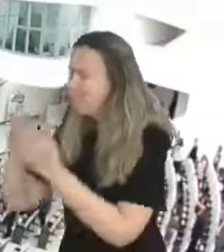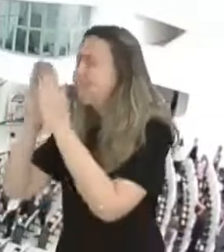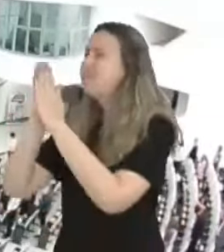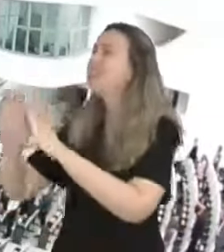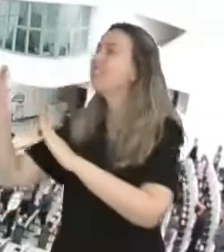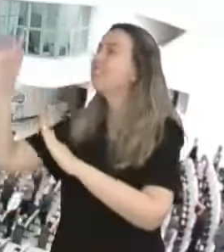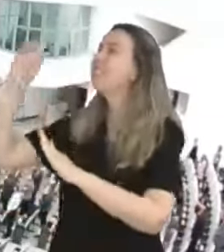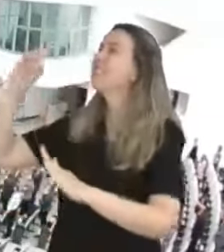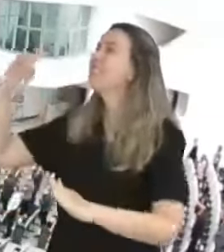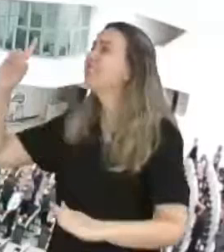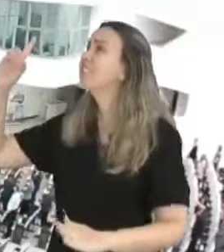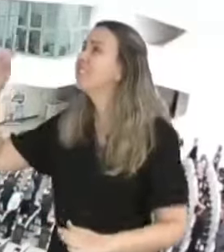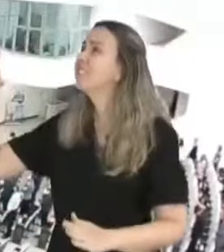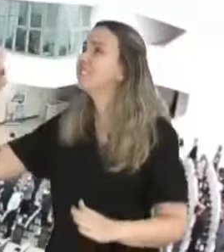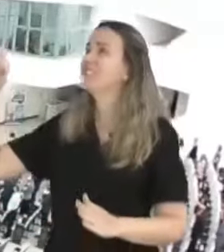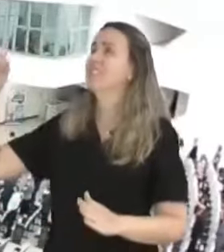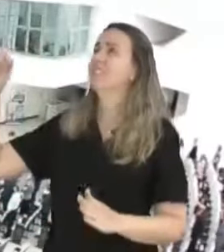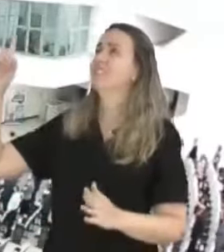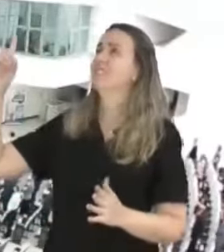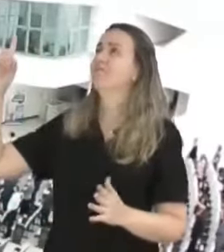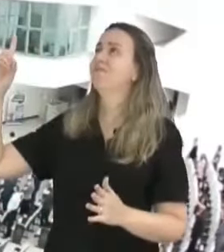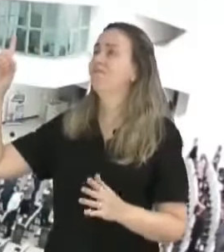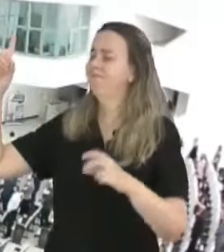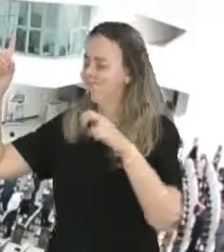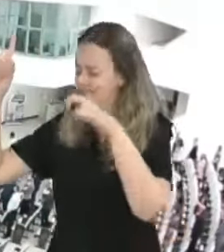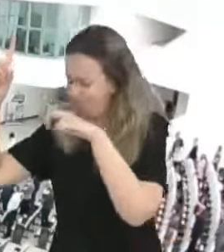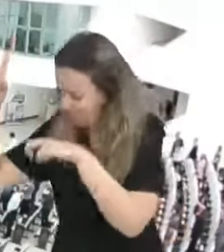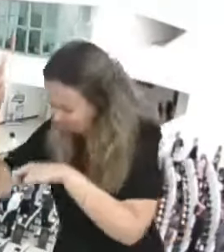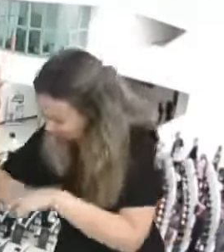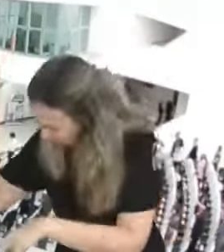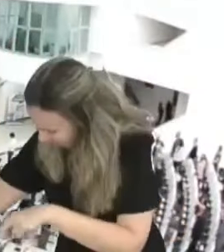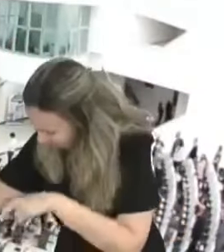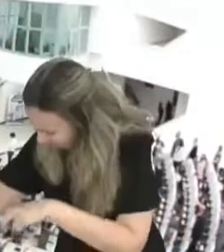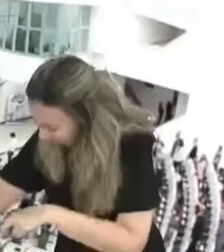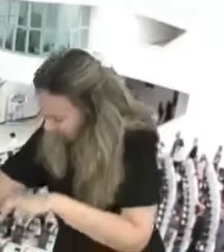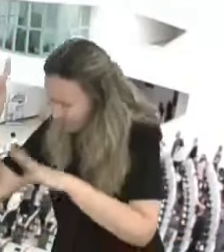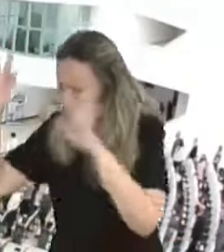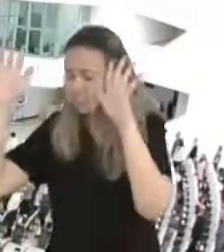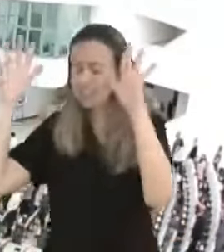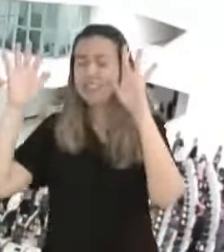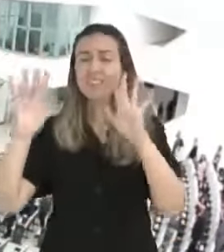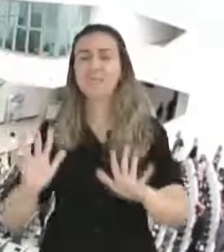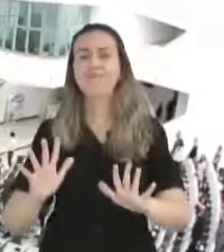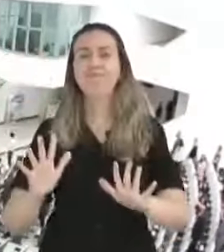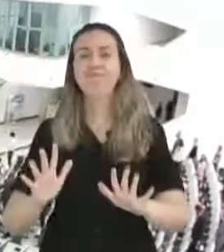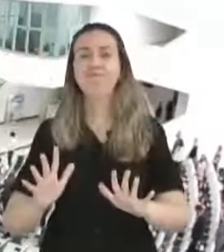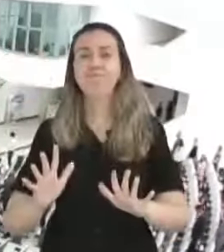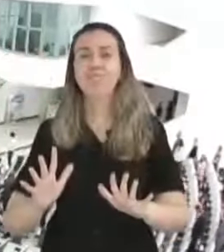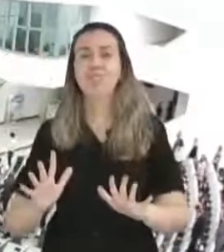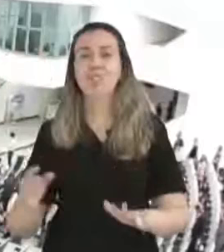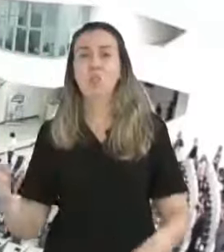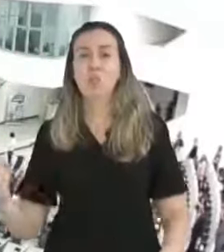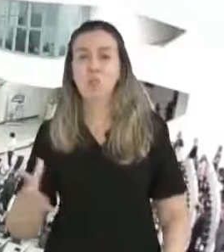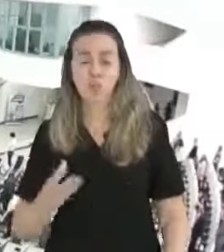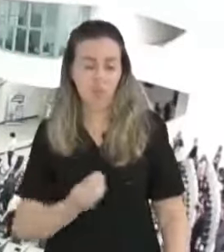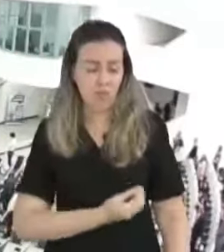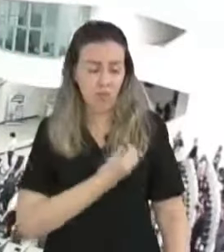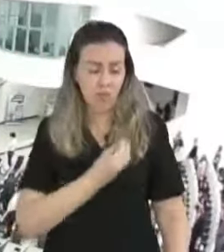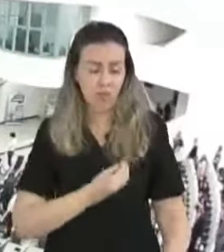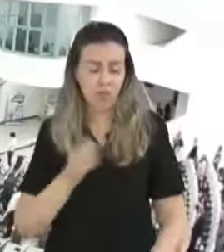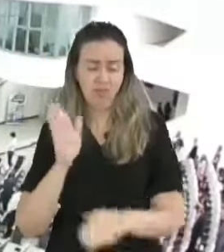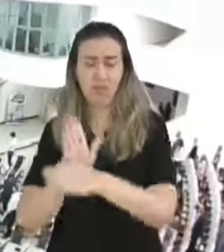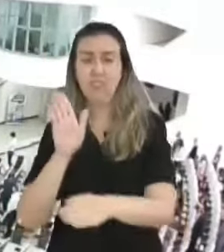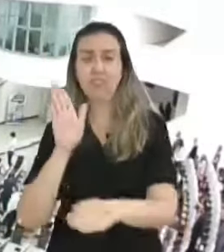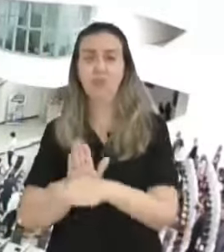Deus. Deus manda dizer que por causa da tua humilhação, Ele está mudando a situação. Ele